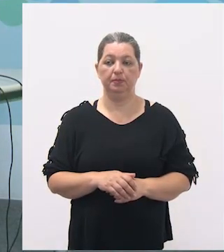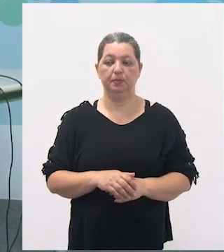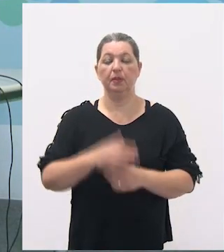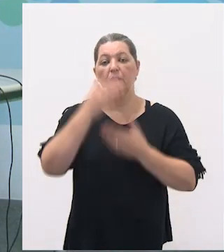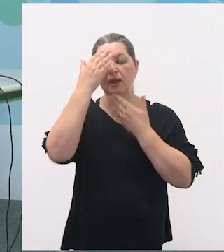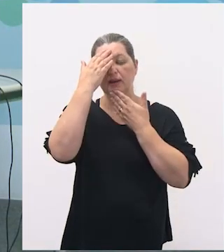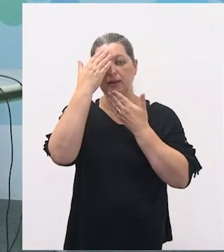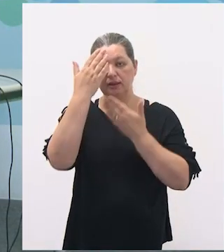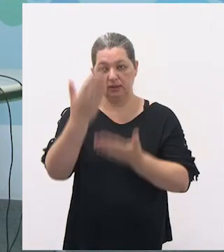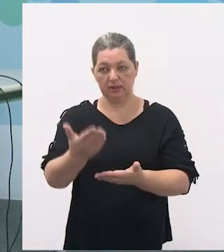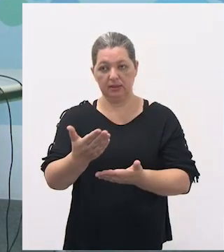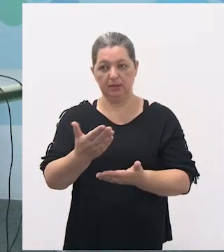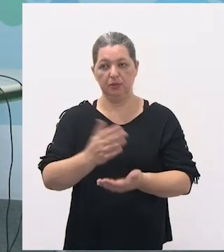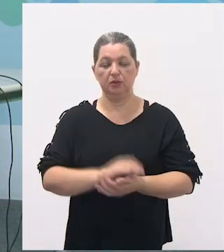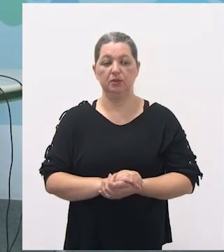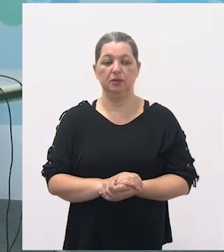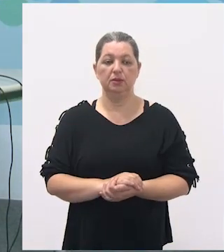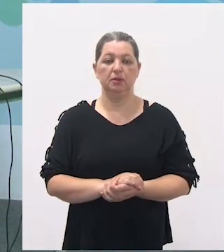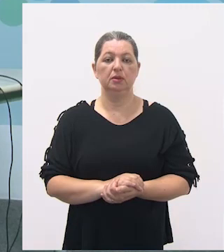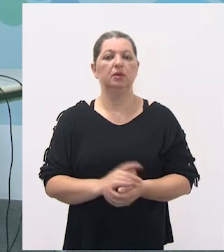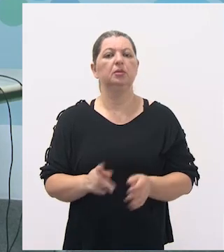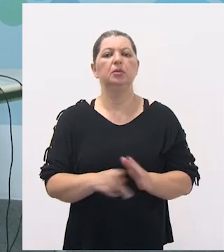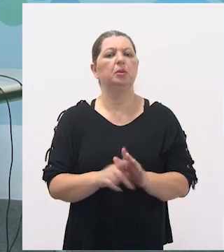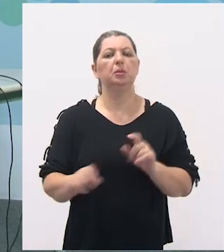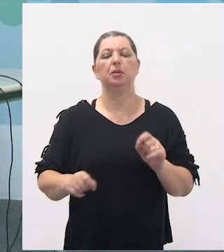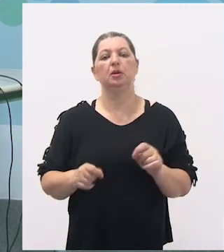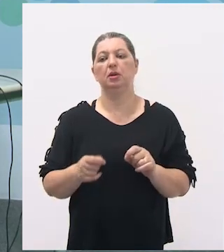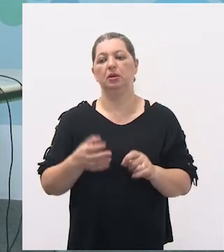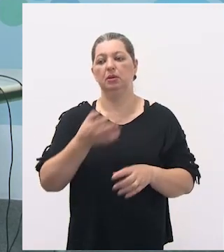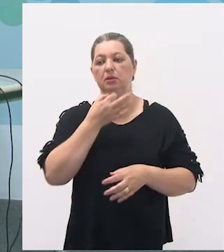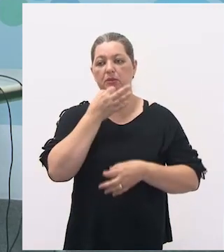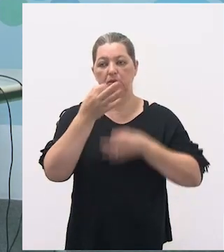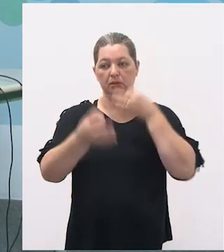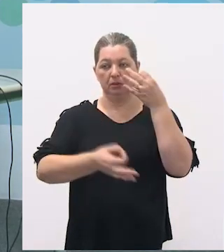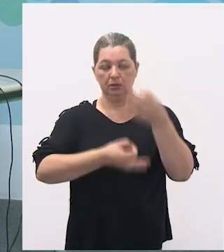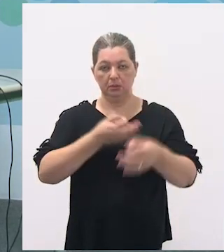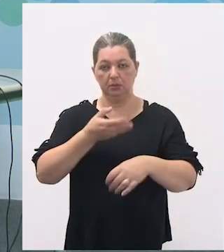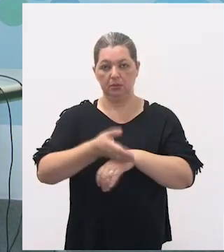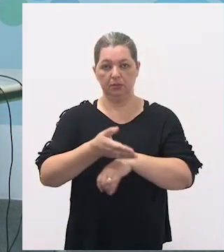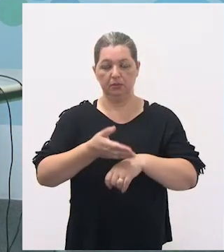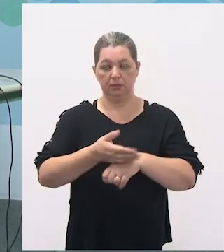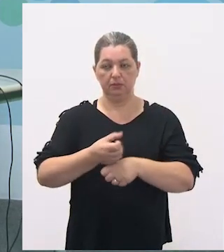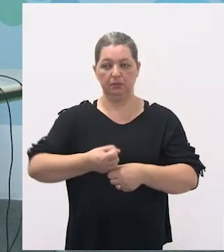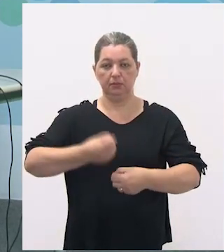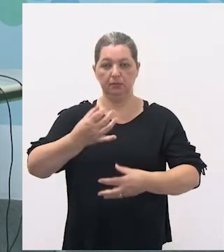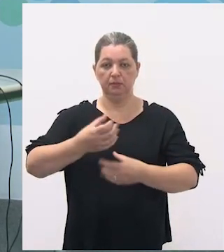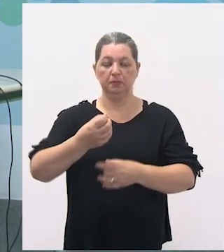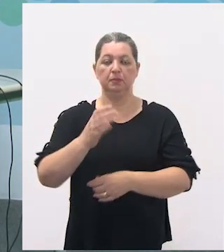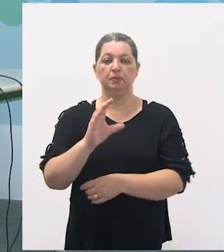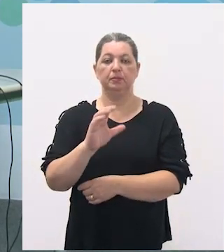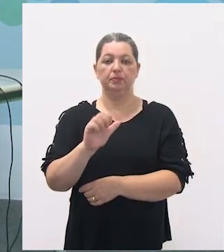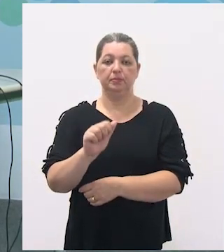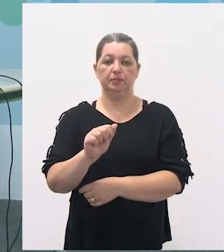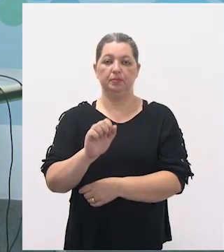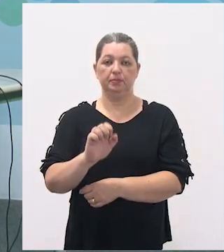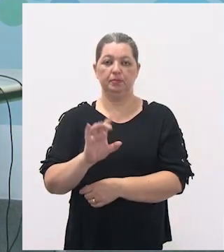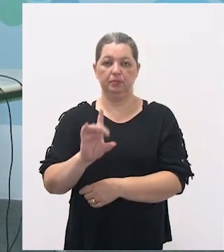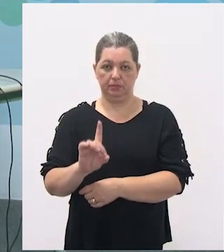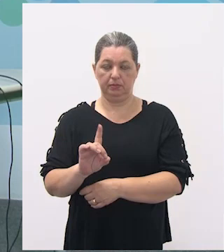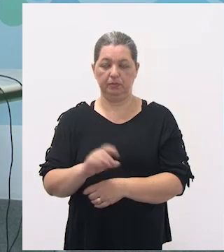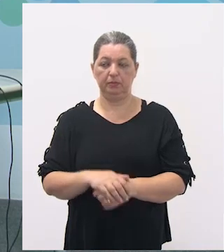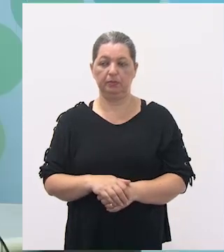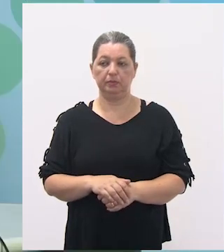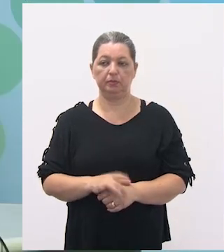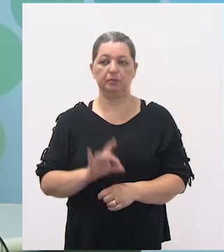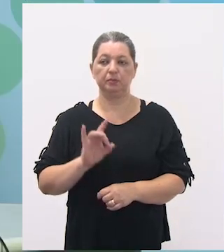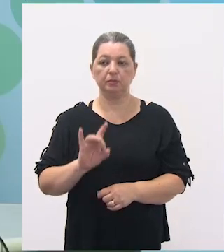agradecemos. E em relação às colocações, né, no chat sobre o CAED, nós só queremos reforçar, não é, Valéria,